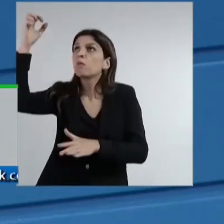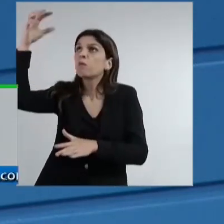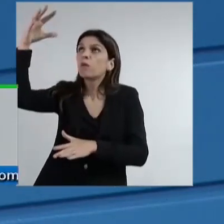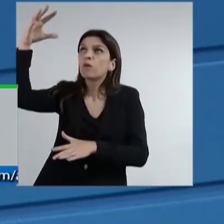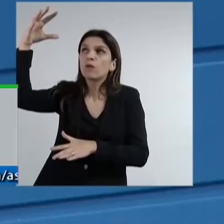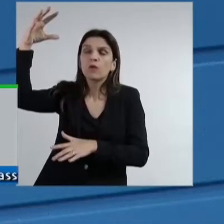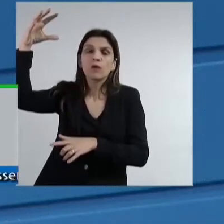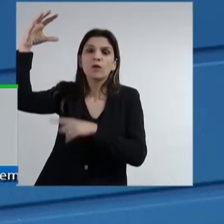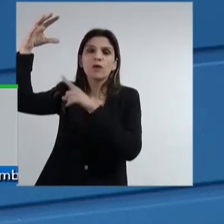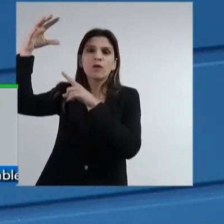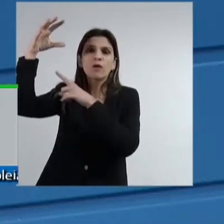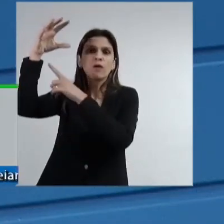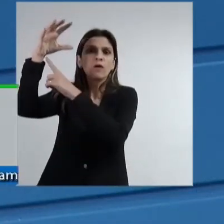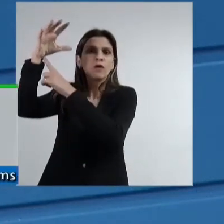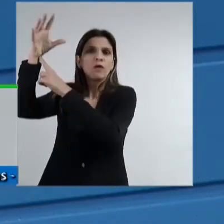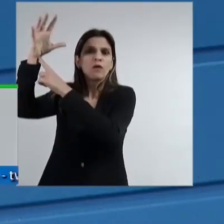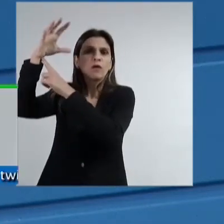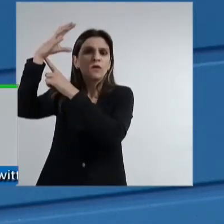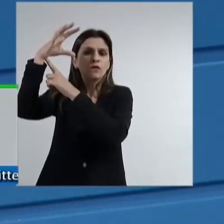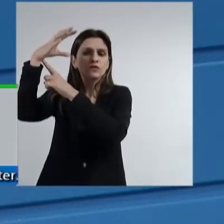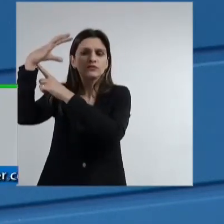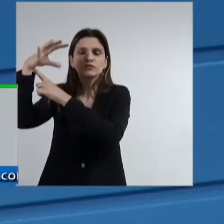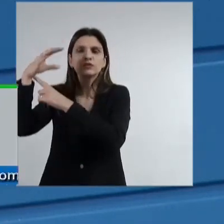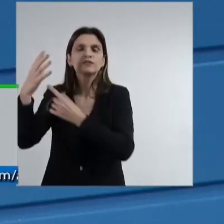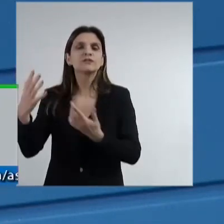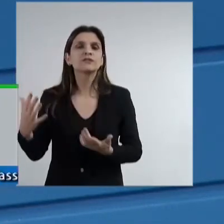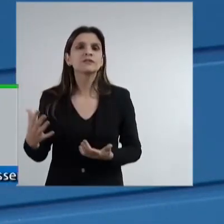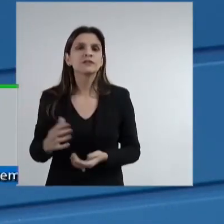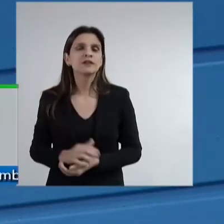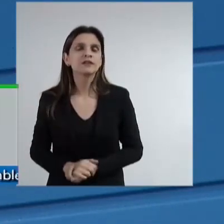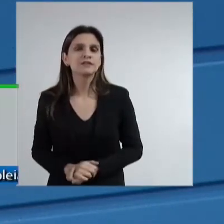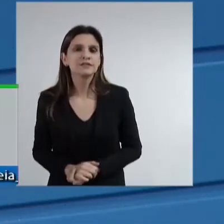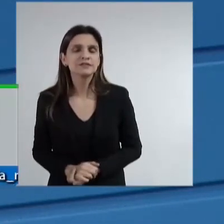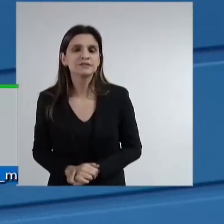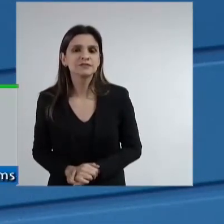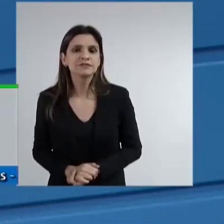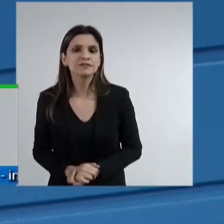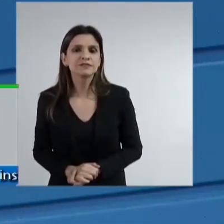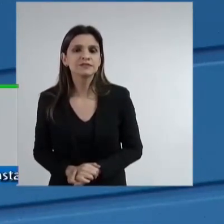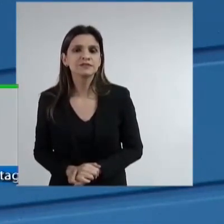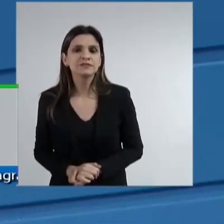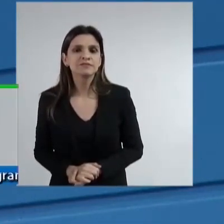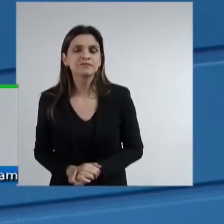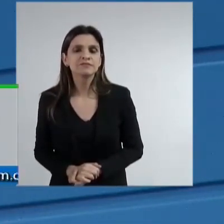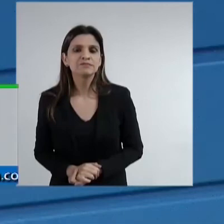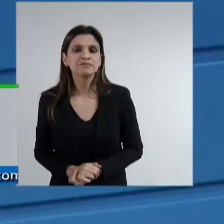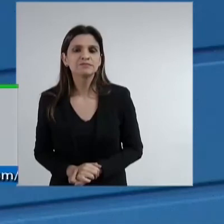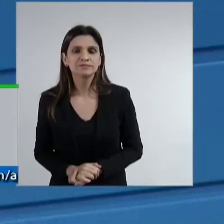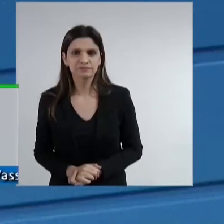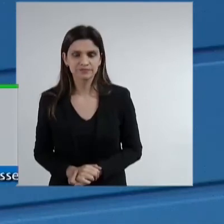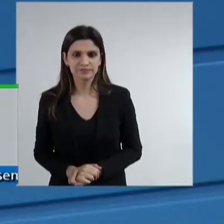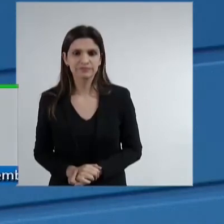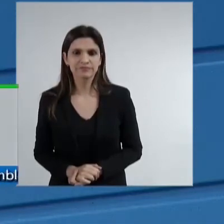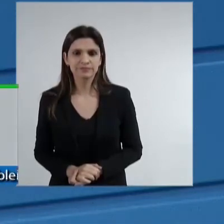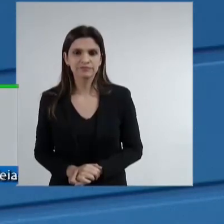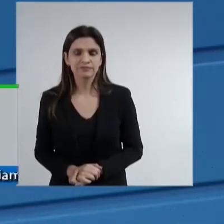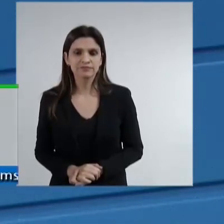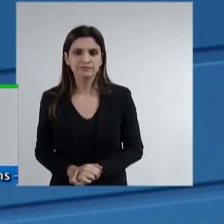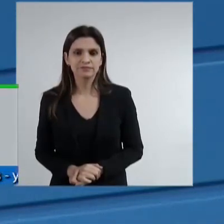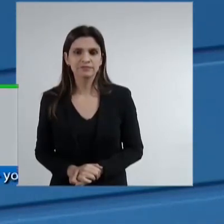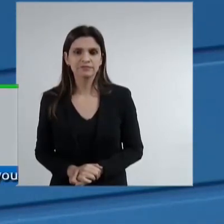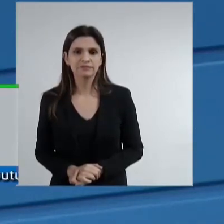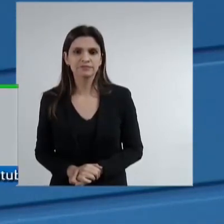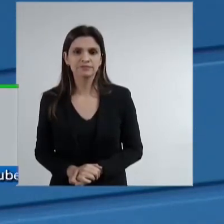Brasileiro, o esforço do Exército Brasileiro. E nós percebemos, o Raul Jugman, você se lembra, teve nessa casa, a cada 60